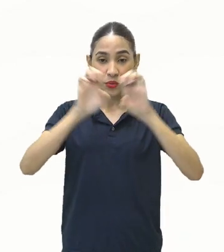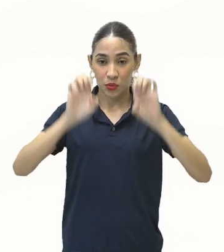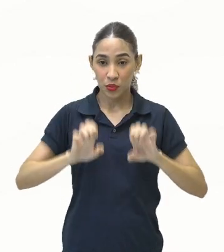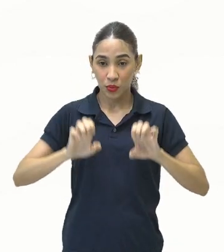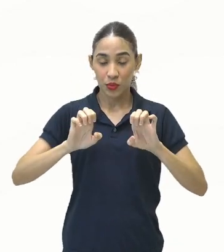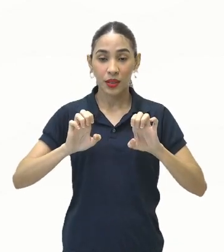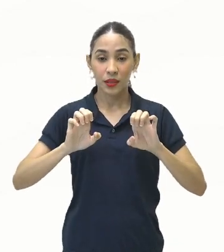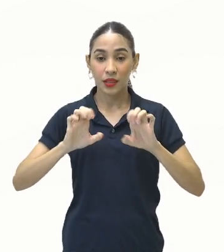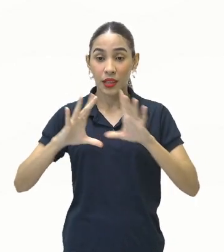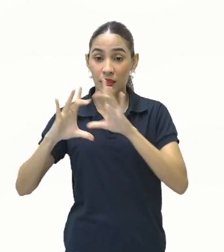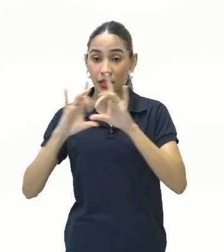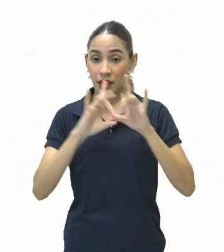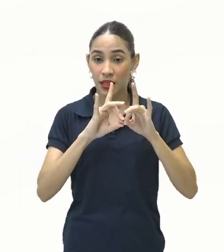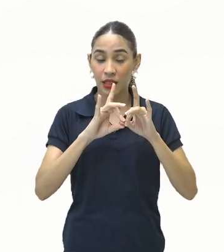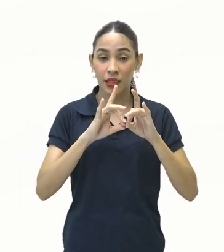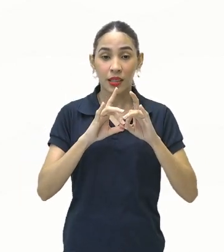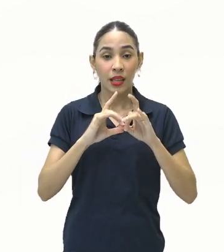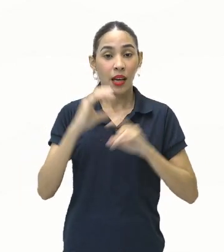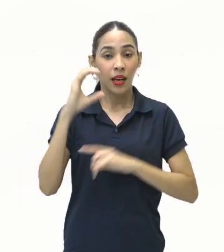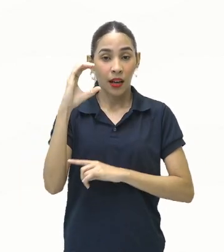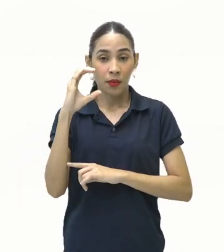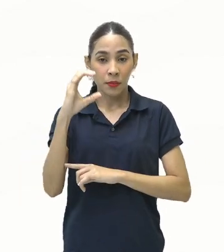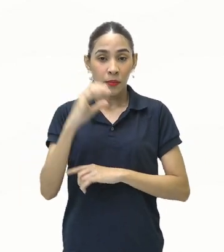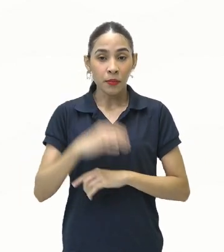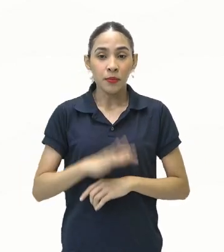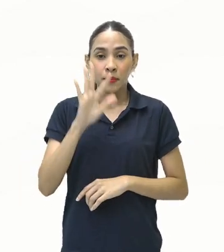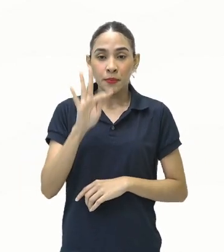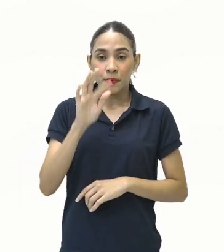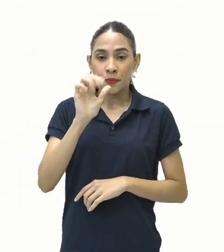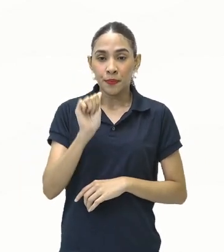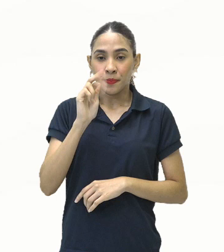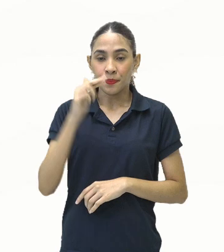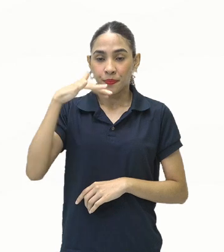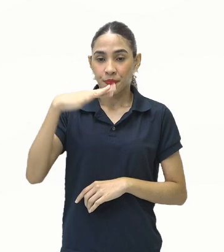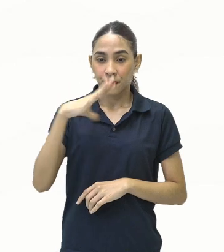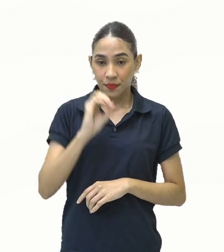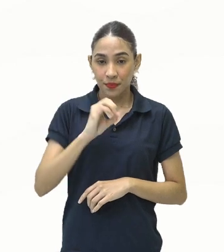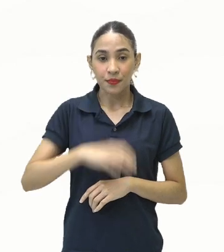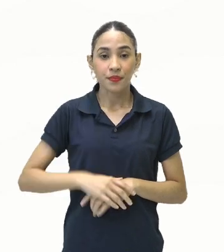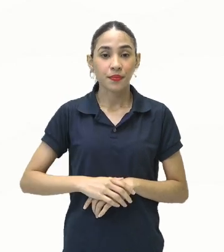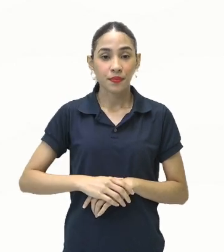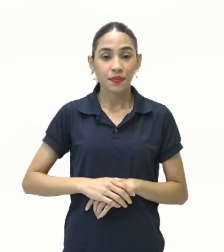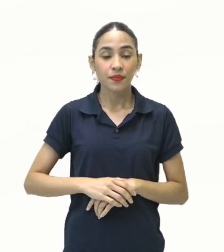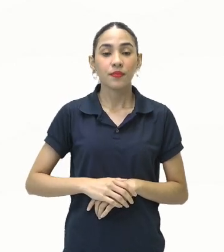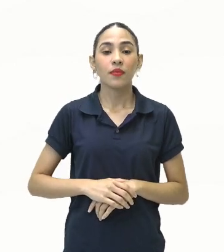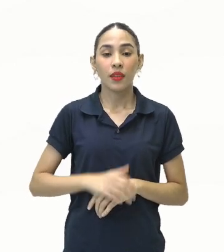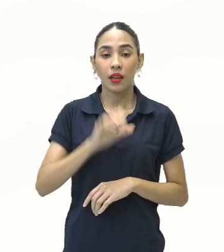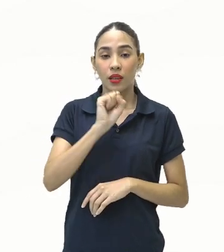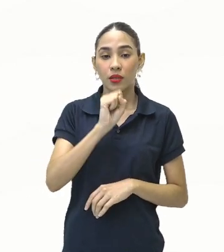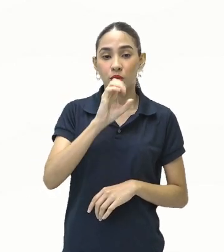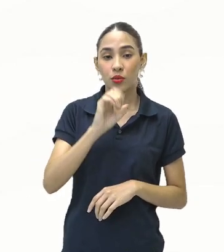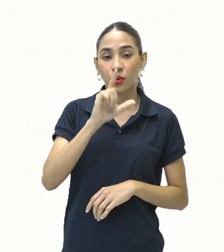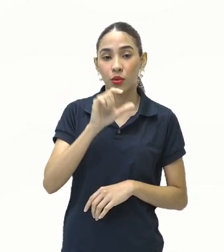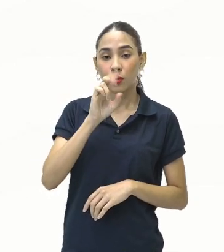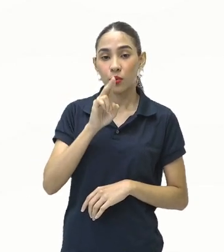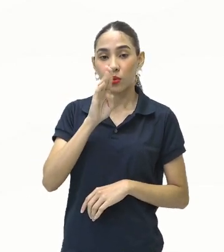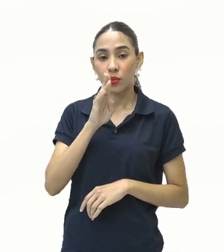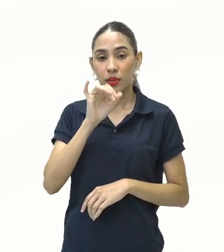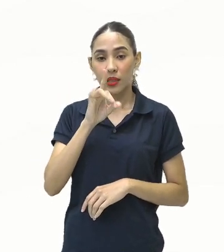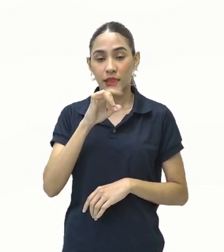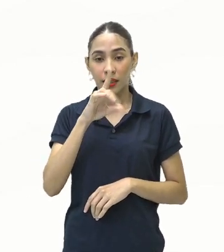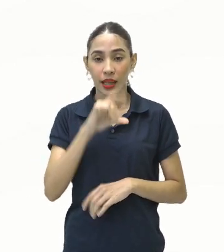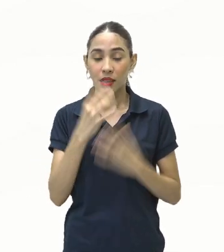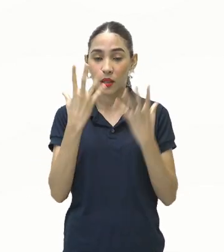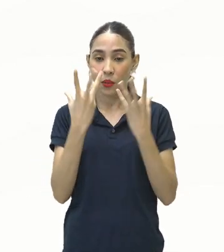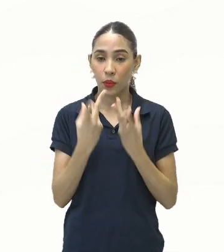carbônica de um fármaco determina a sua solubilidade, a absorção